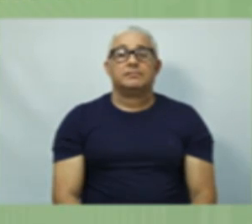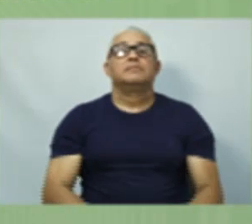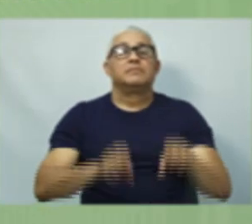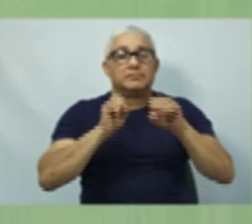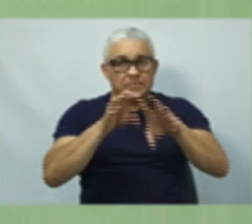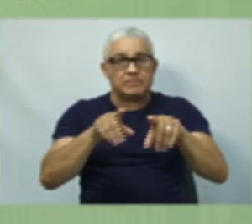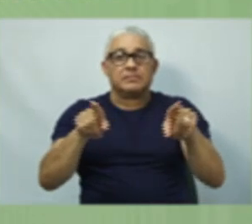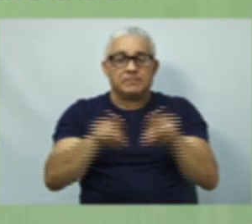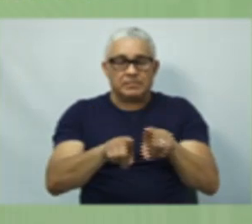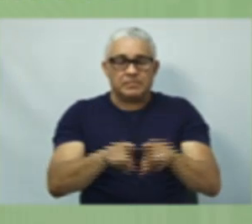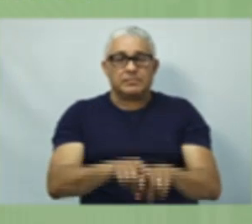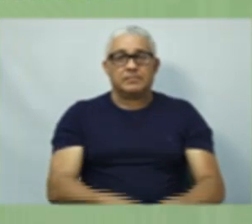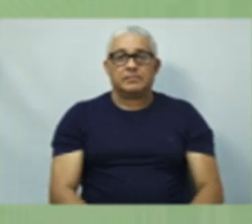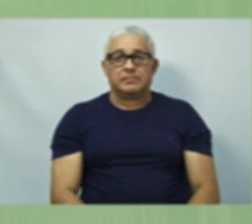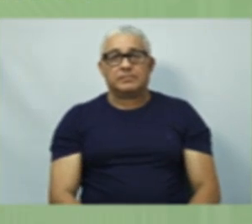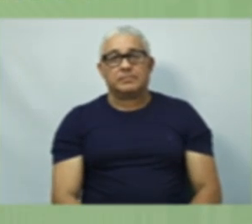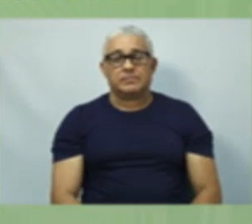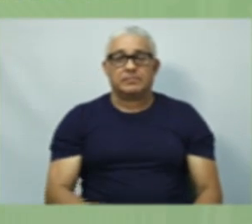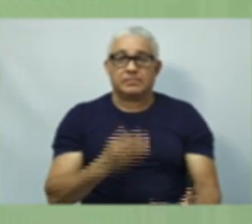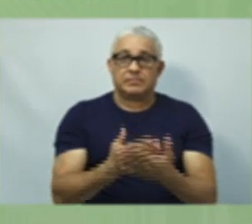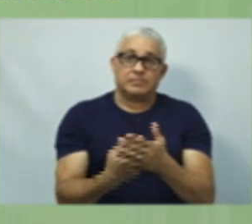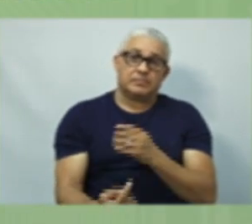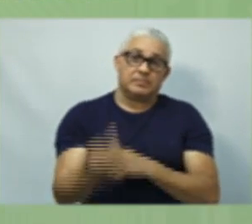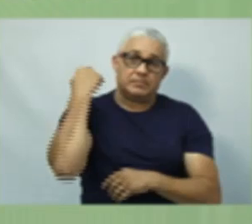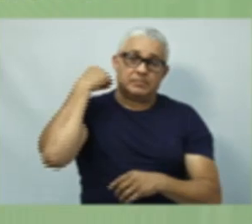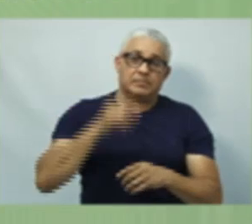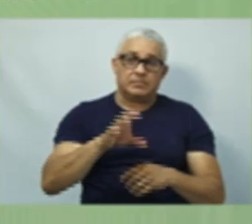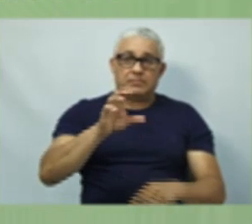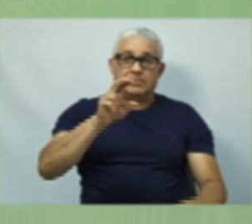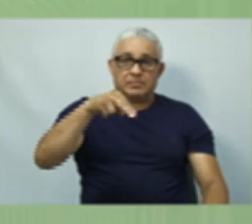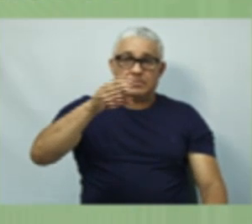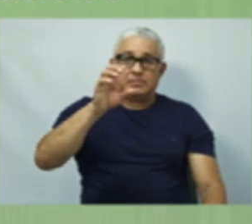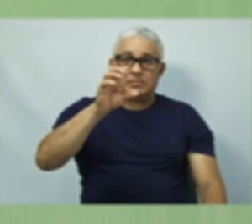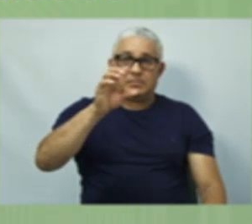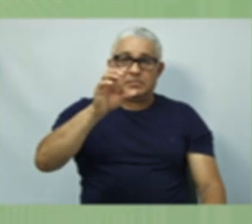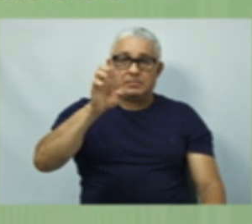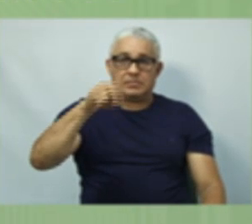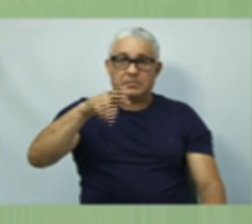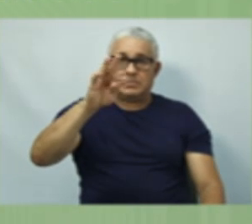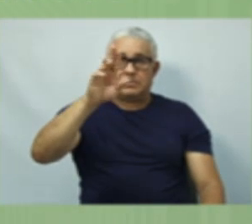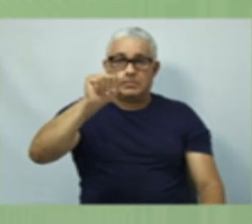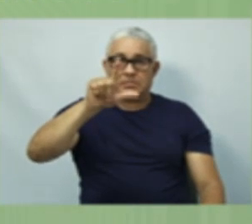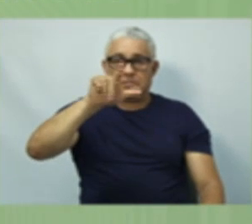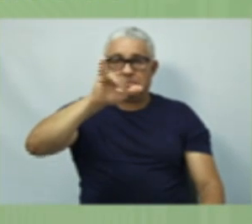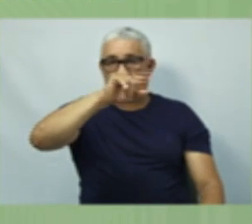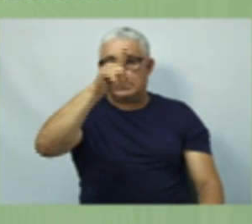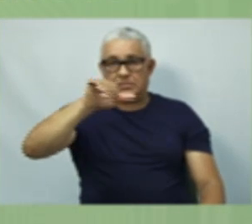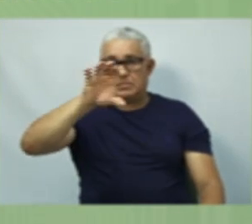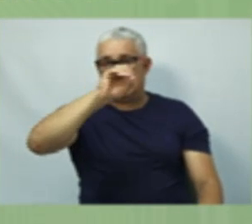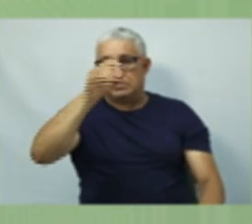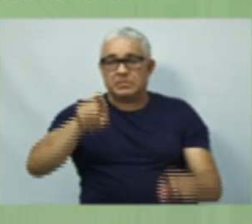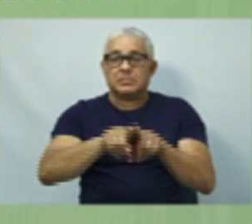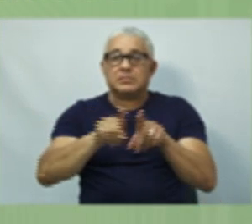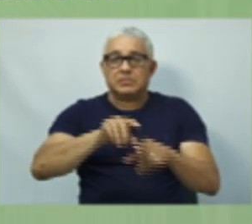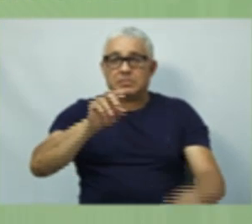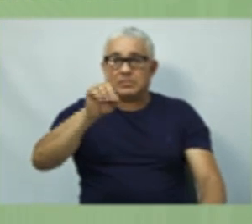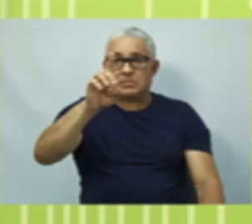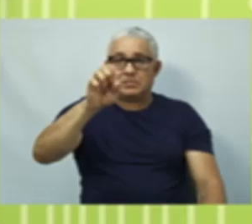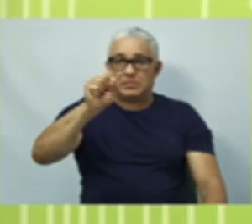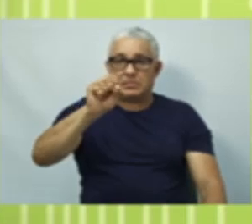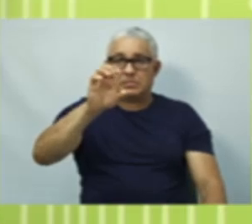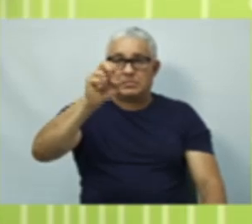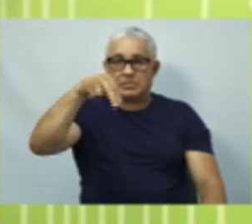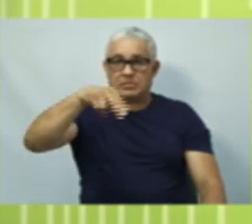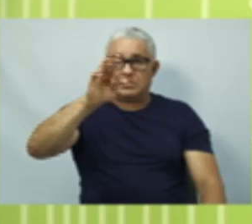Falamos também nas nossas aulas sobre centralização e descentralização. Quando eu sou